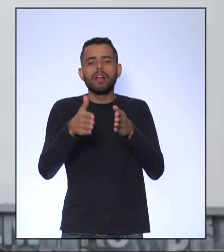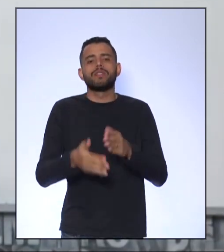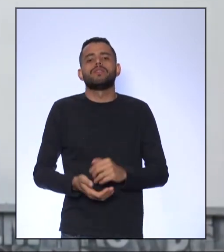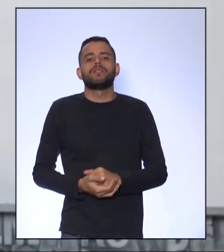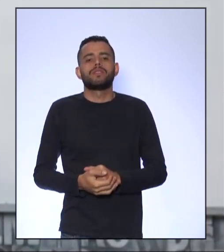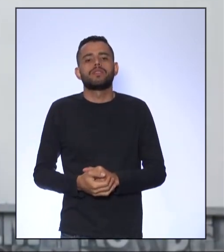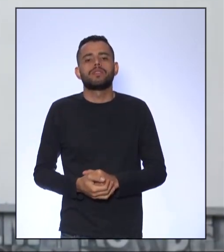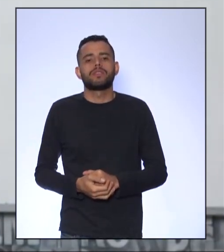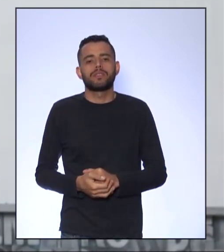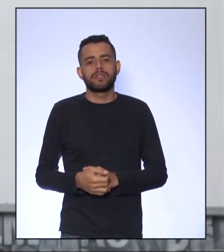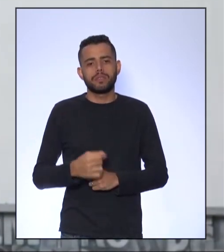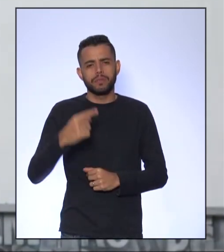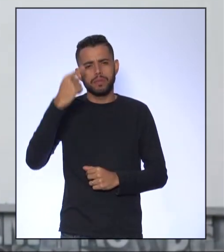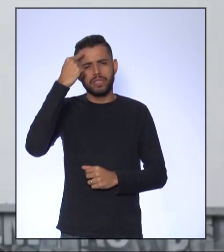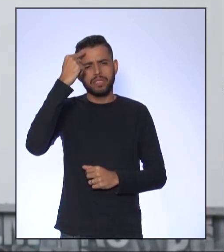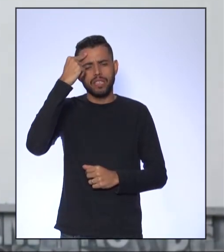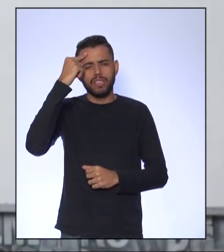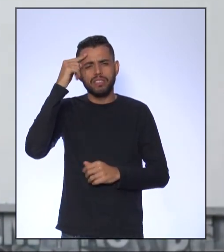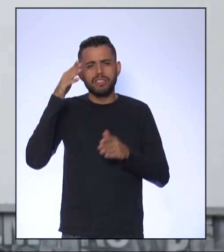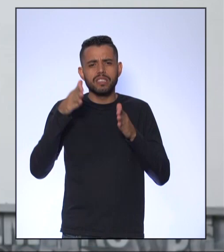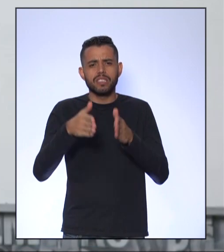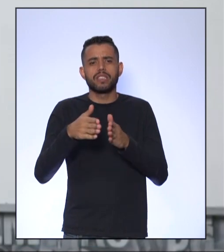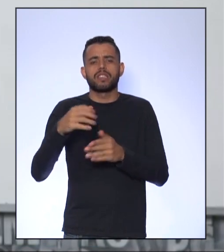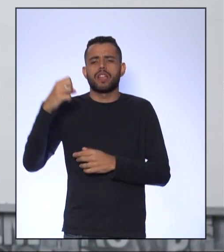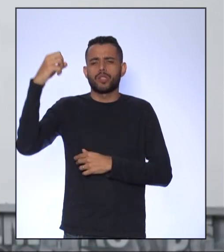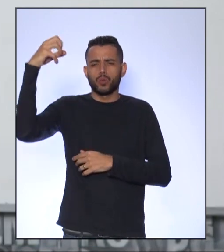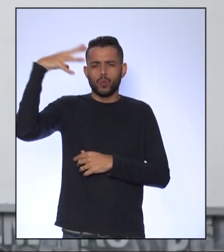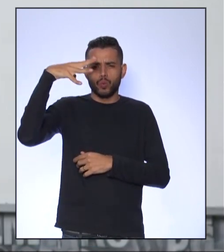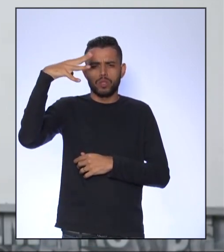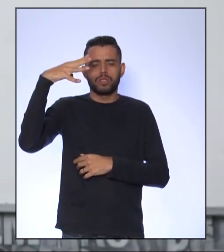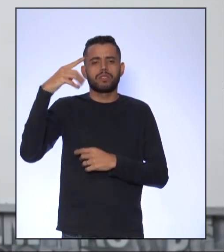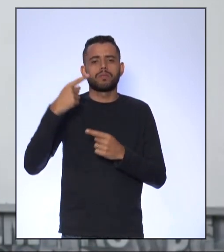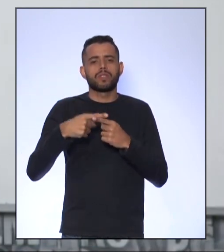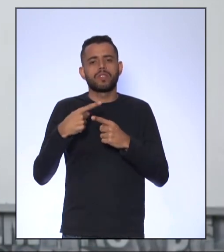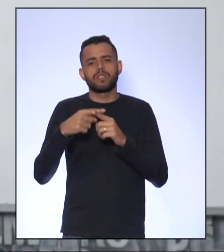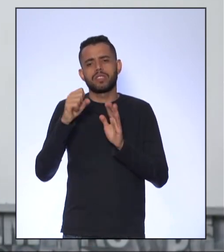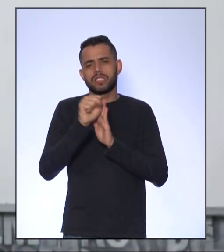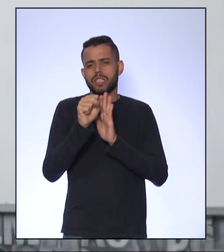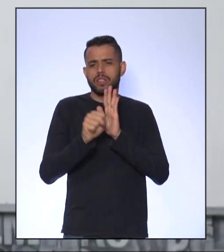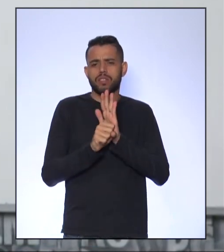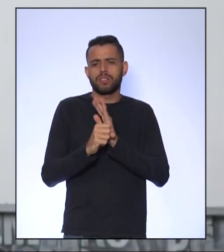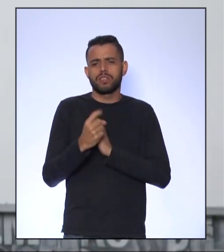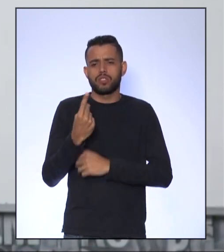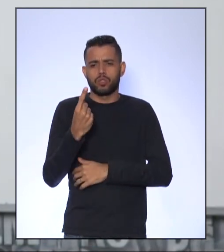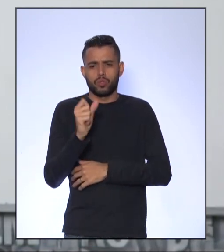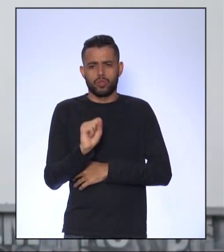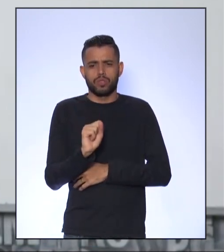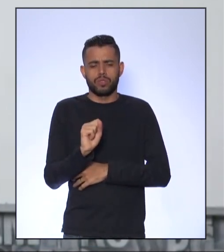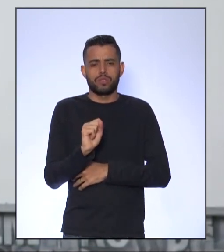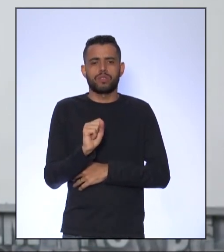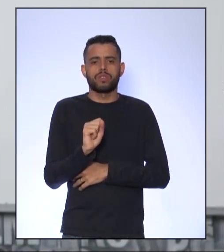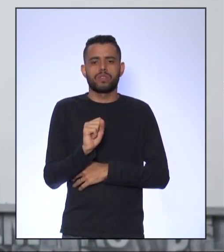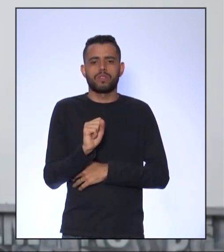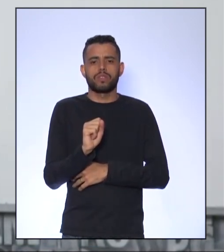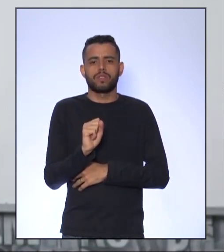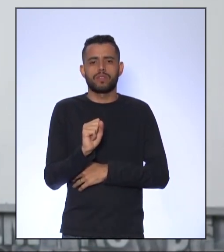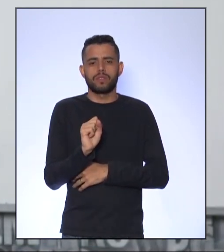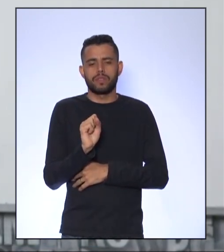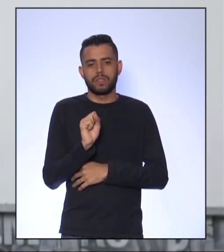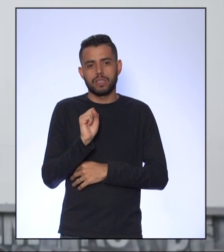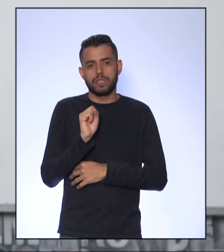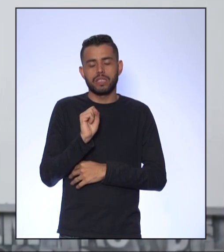das Pedras e Século das Luzes, porque o século XVIII nós chamamos de Século das Luzes, quando eu trago